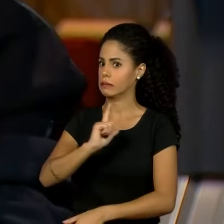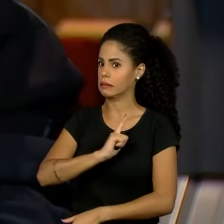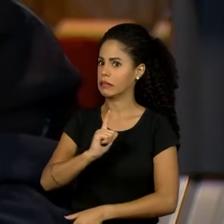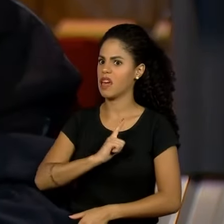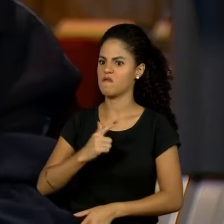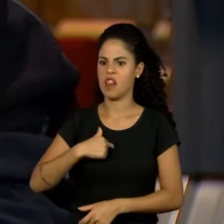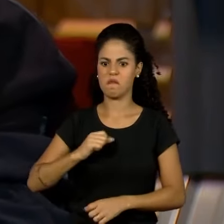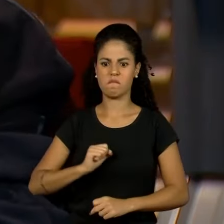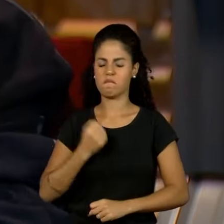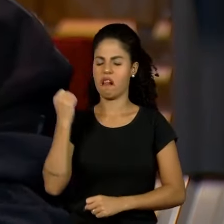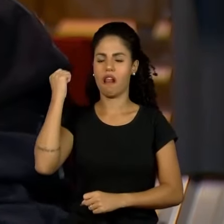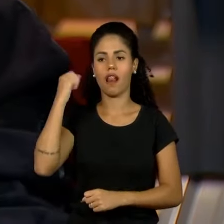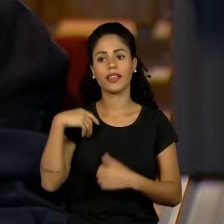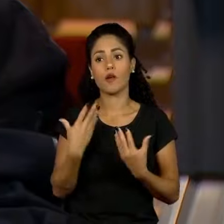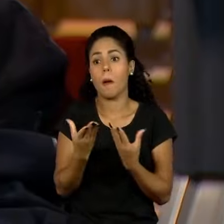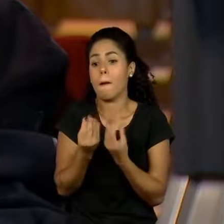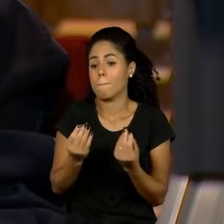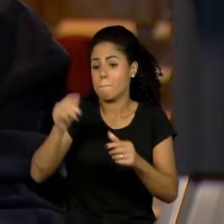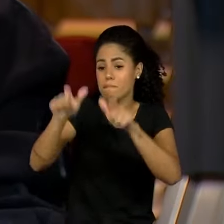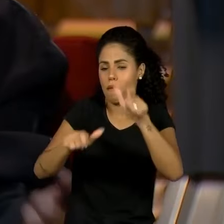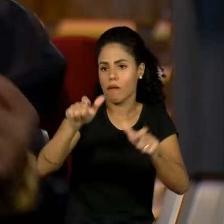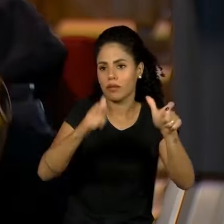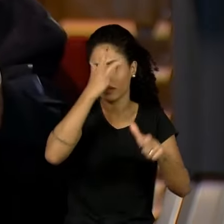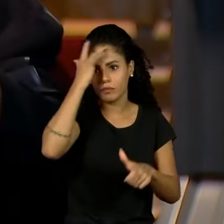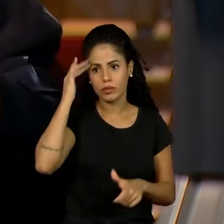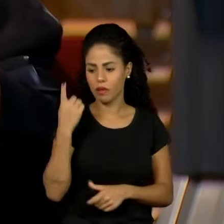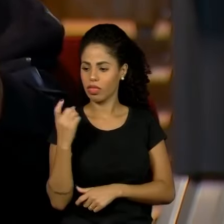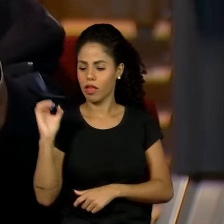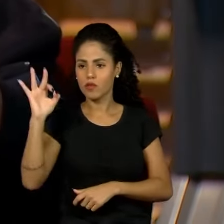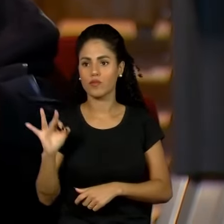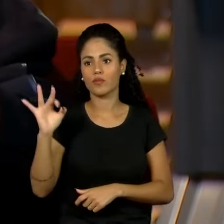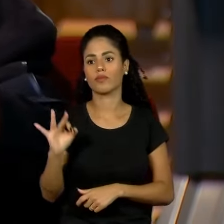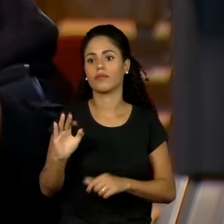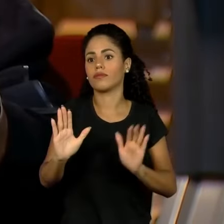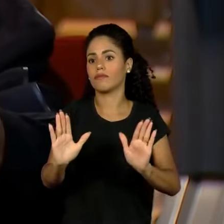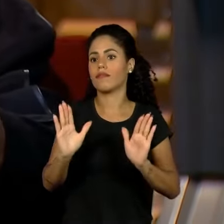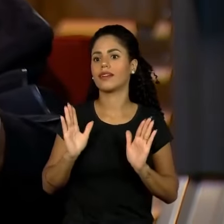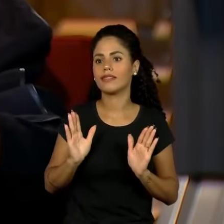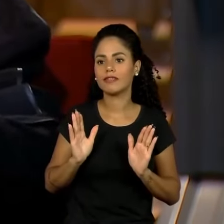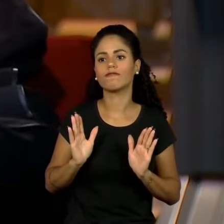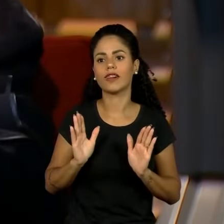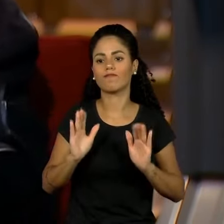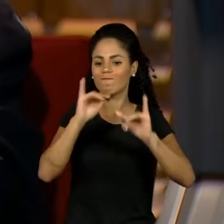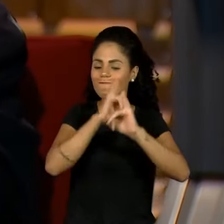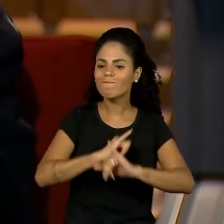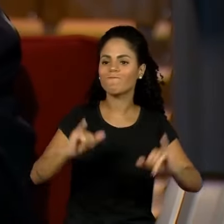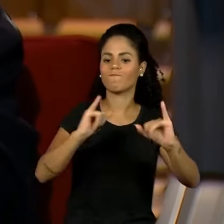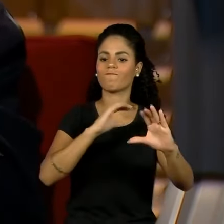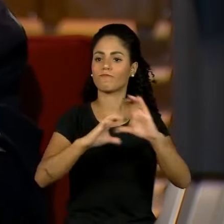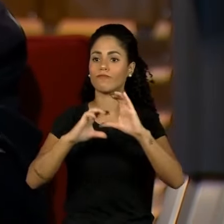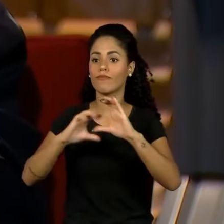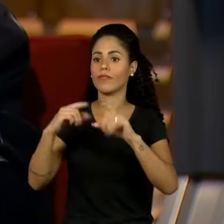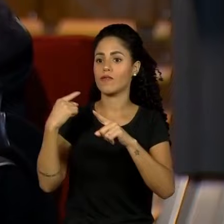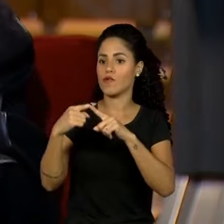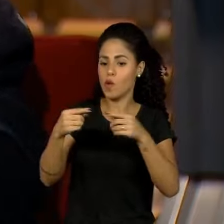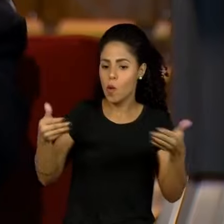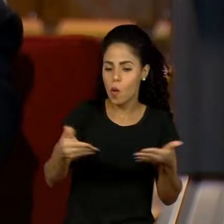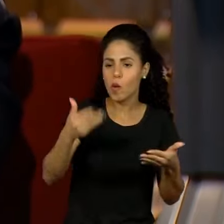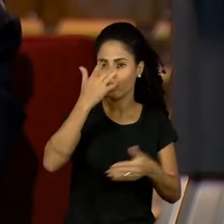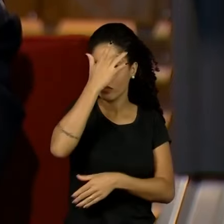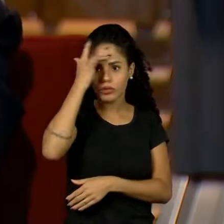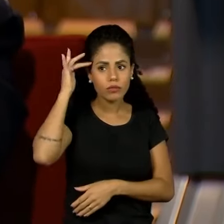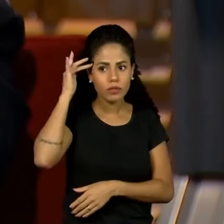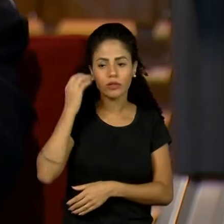é gente para caramba bota para 10% e mais ainda com vocalização que as pessoas hoje é como elas são canais de